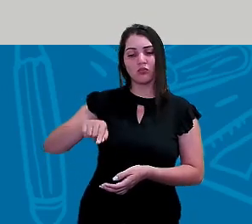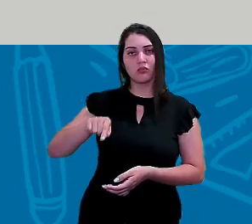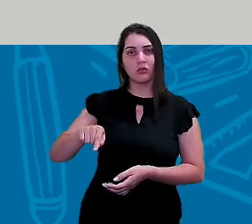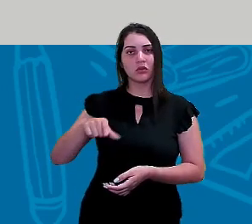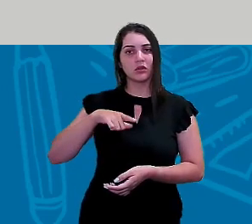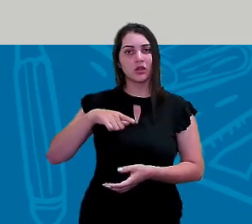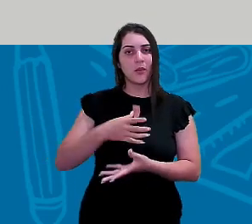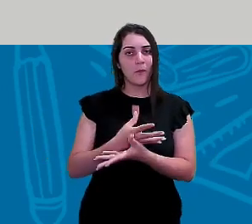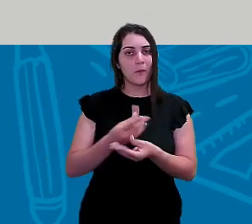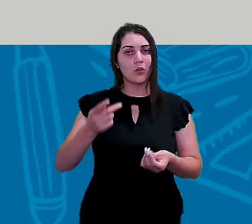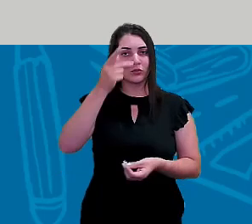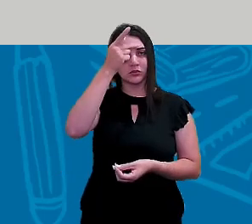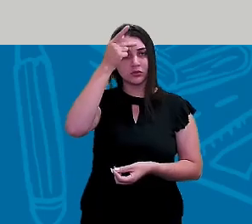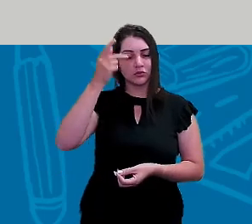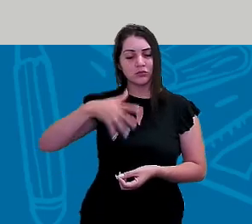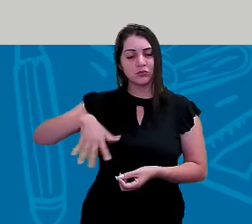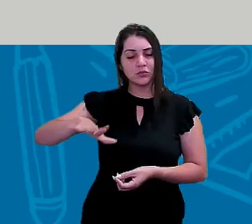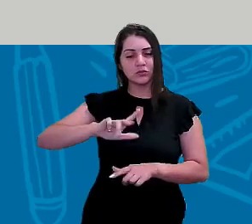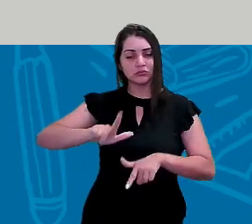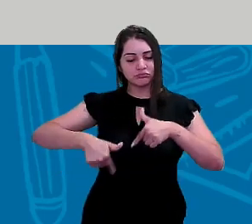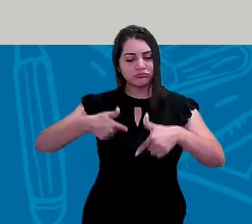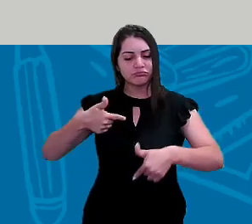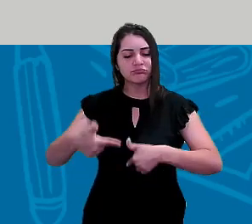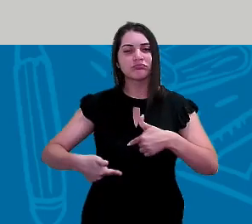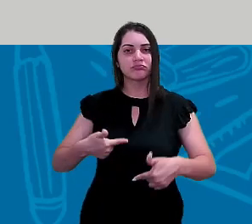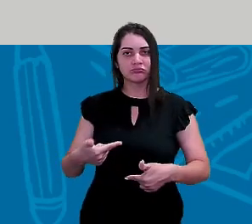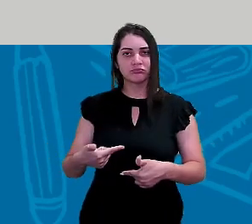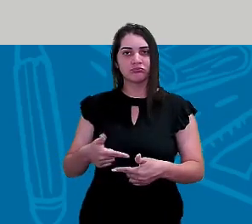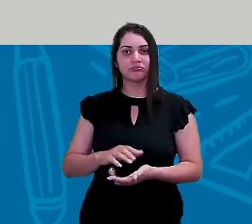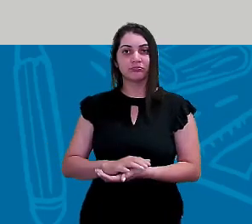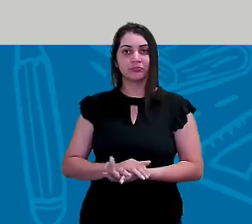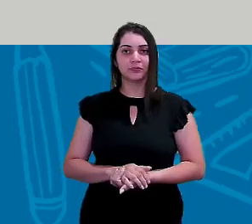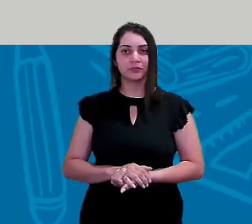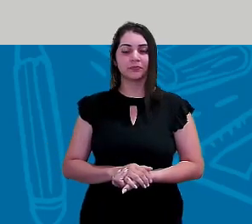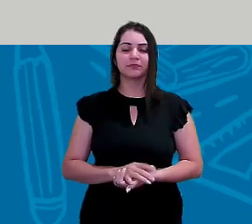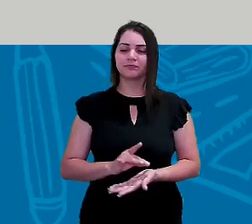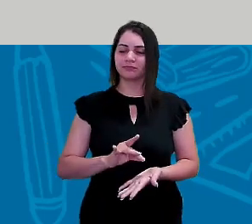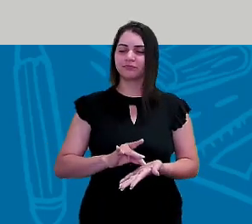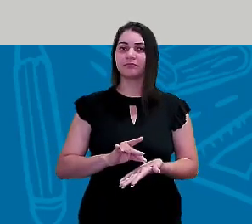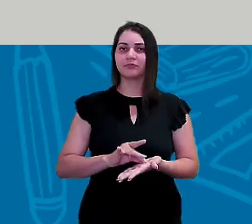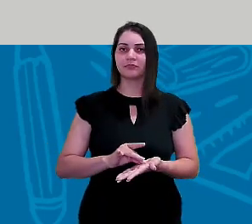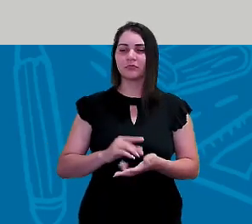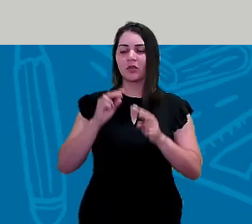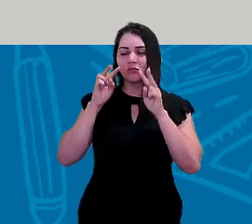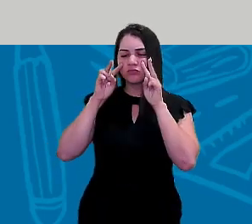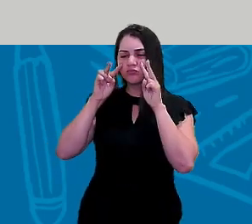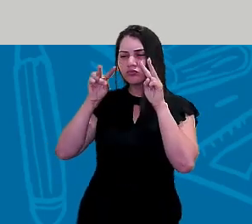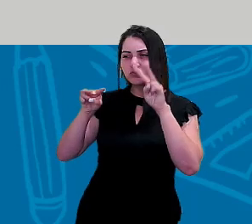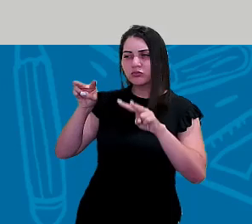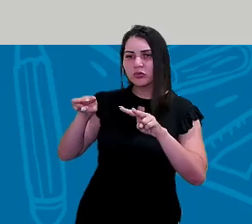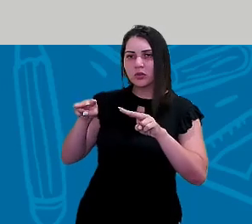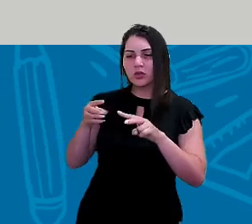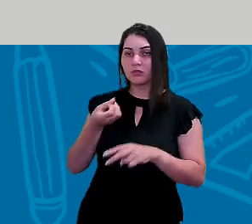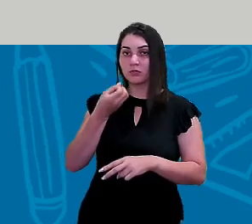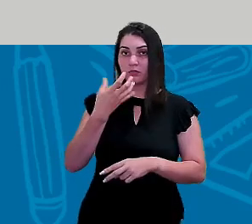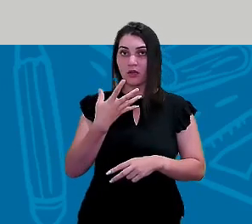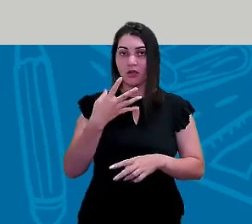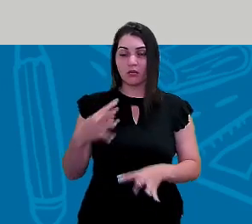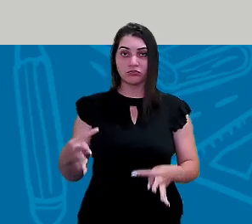existem muitas pessoas trabalhando na extração, né, de algo. Não é verdade? Observaram bem? Prestaram